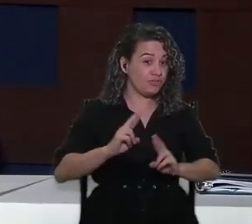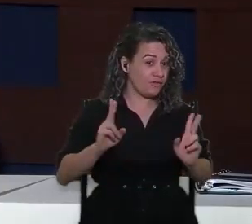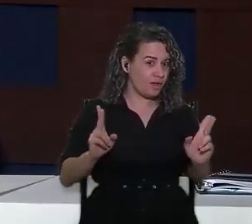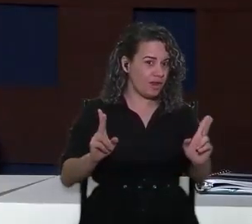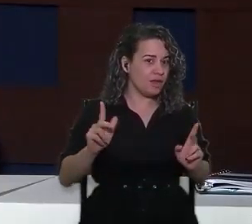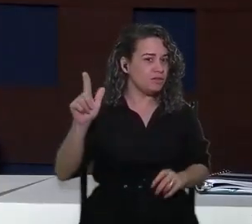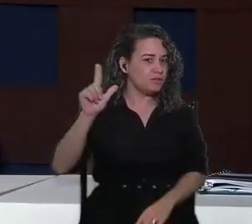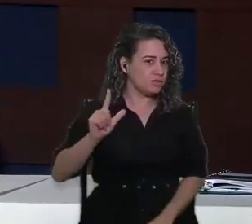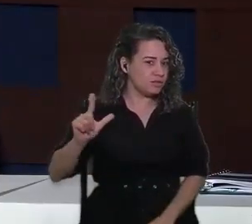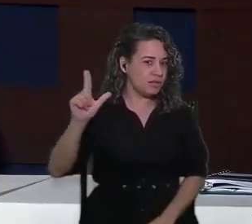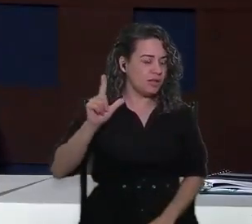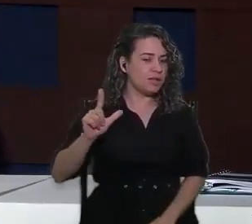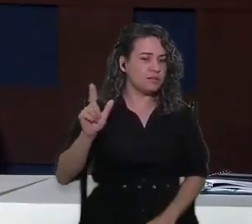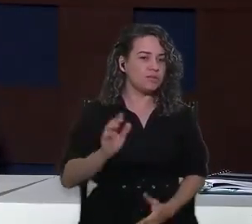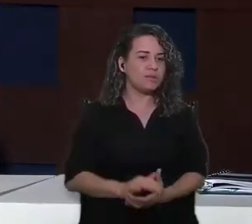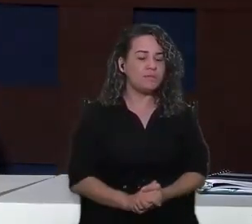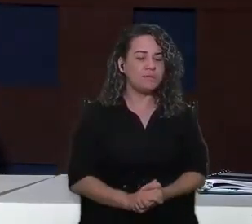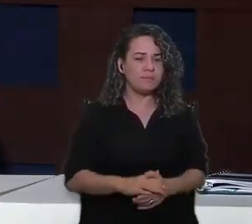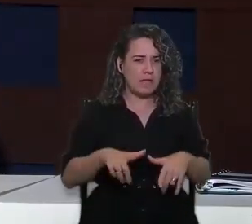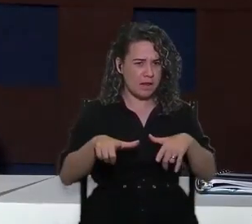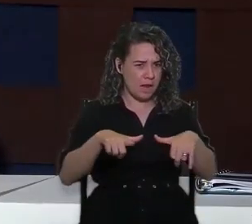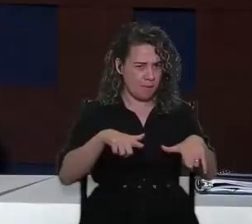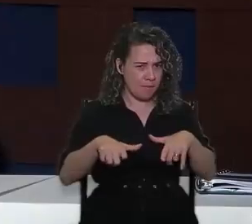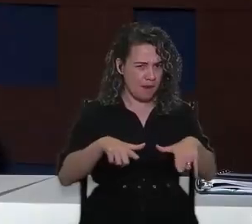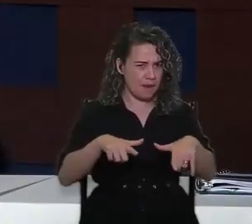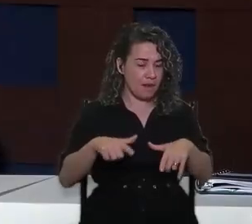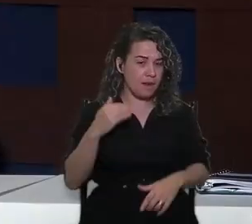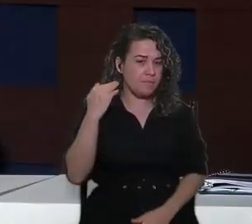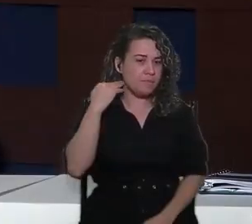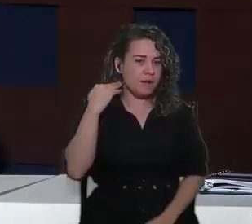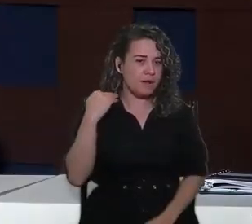matemática, trabalhei em banco,